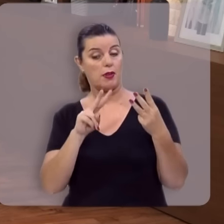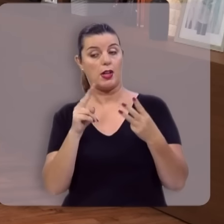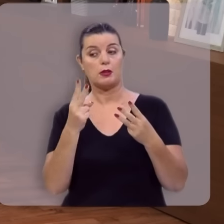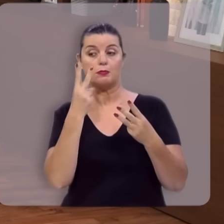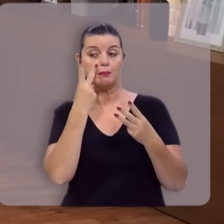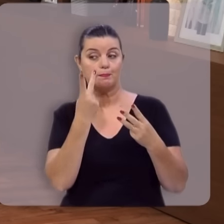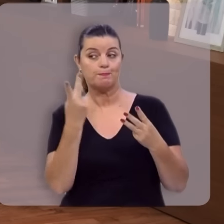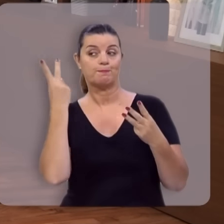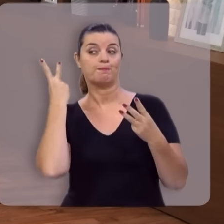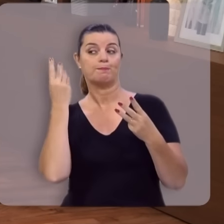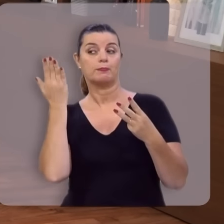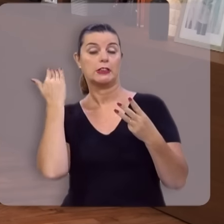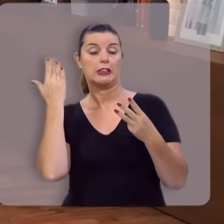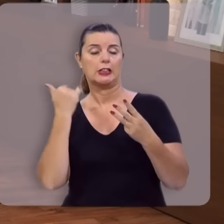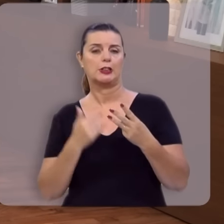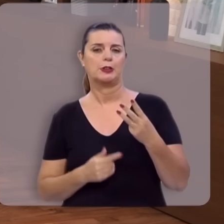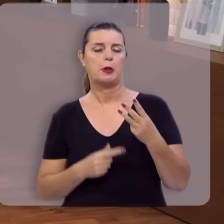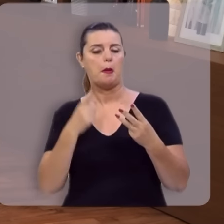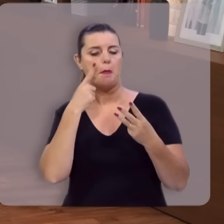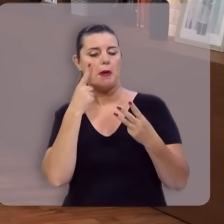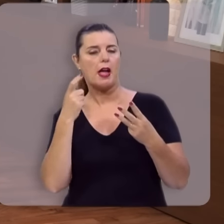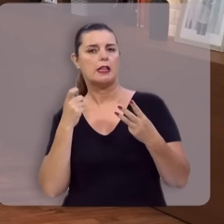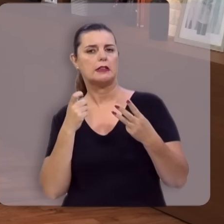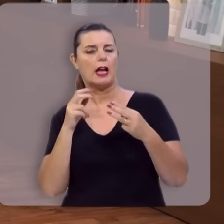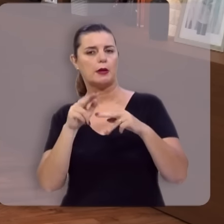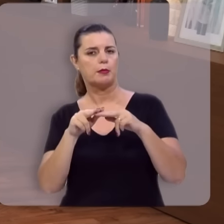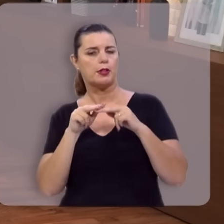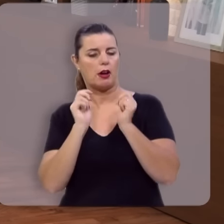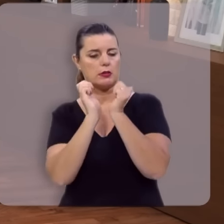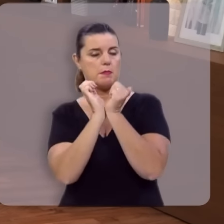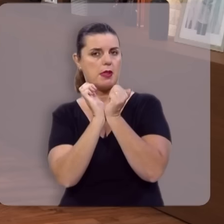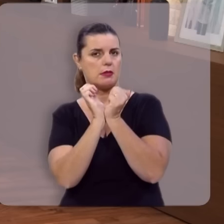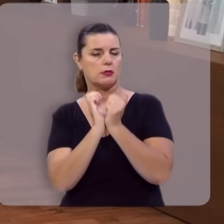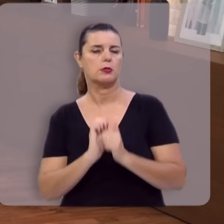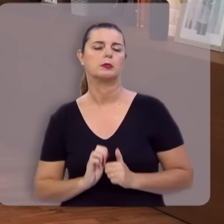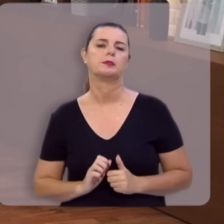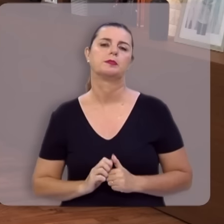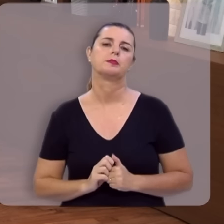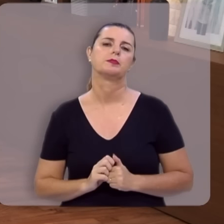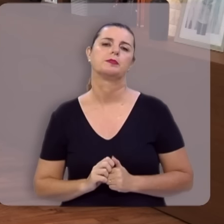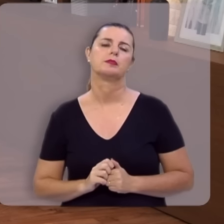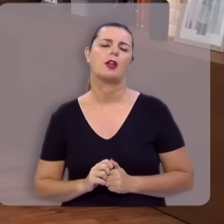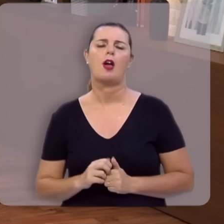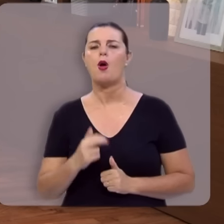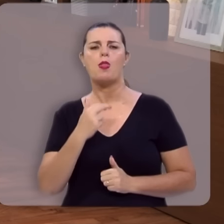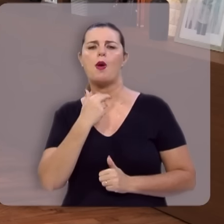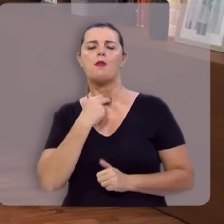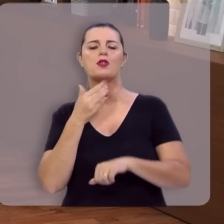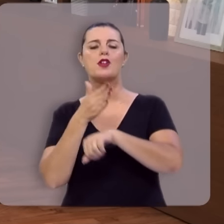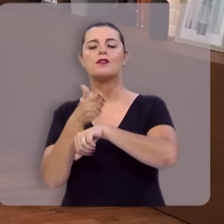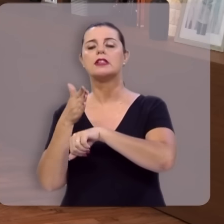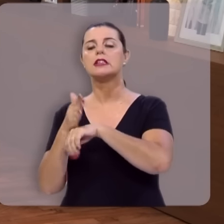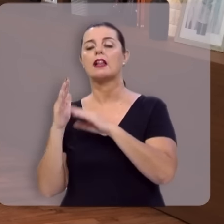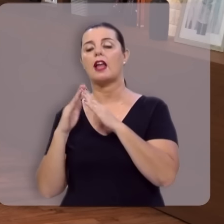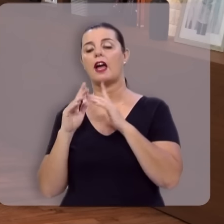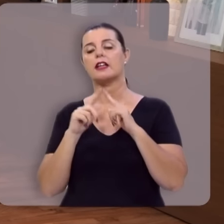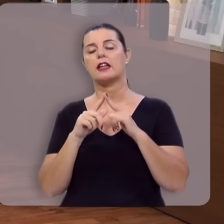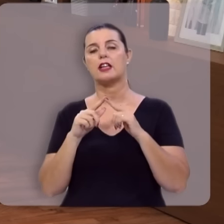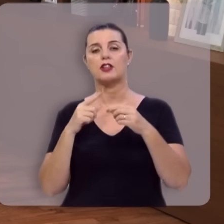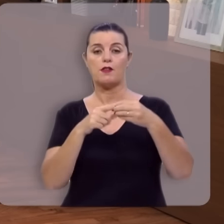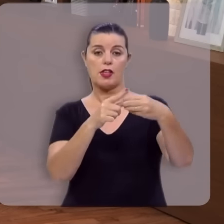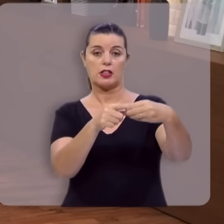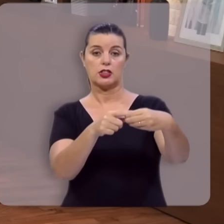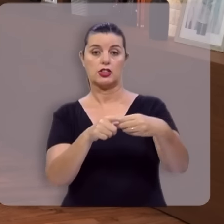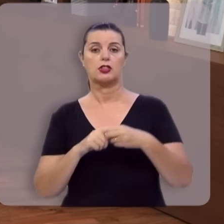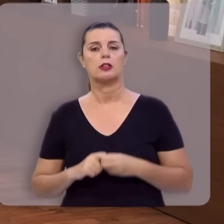lentes do retrovisor, percebe que pelo fato dele estar preso, ele não podia visitar as igrejas,